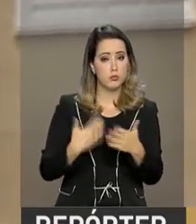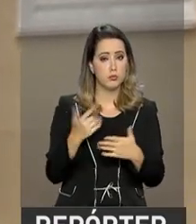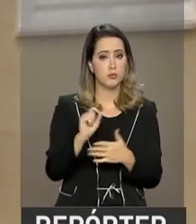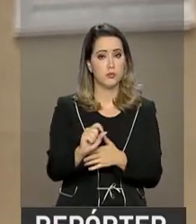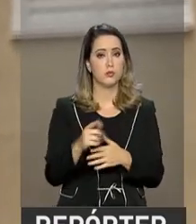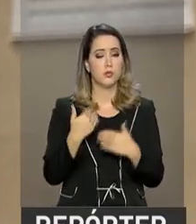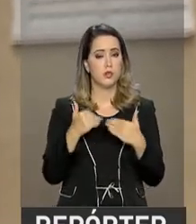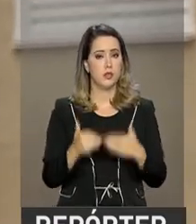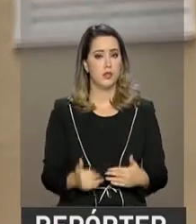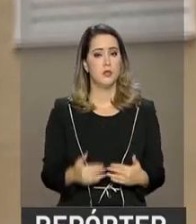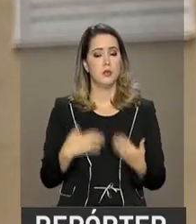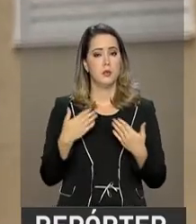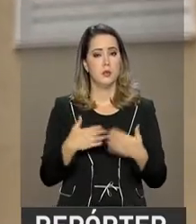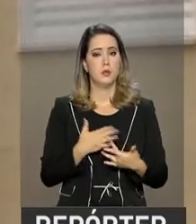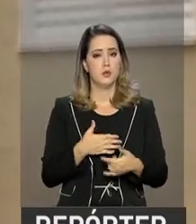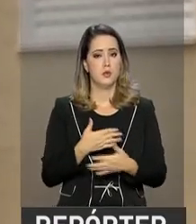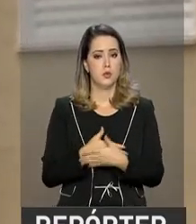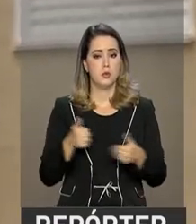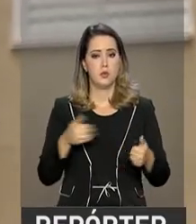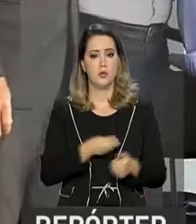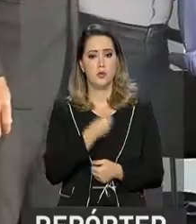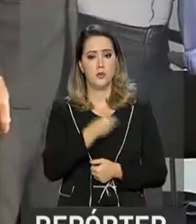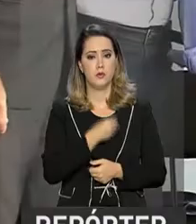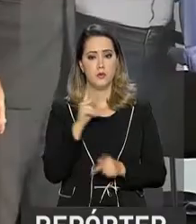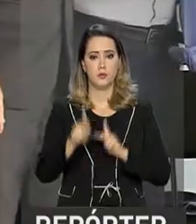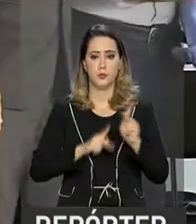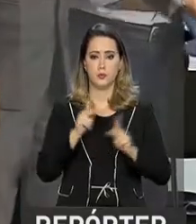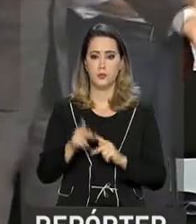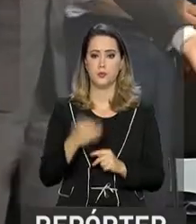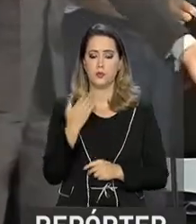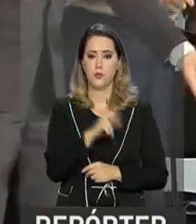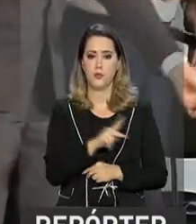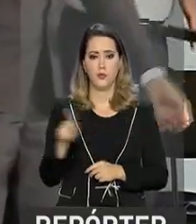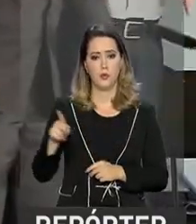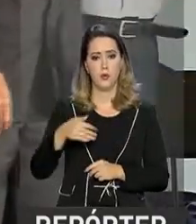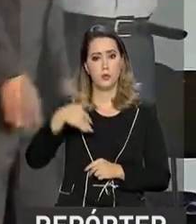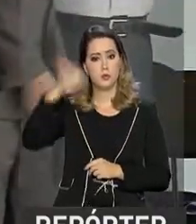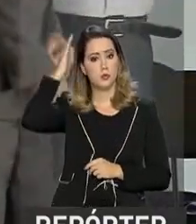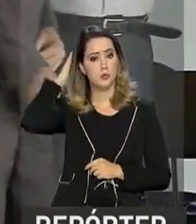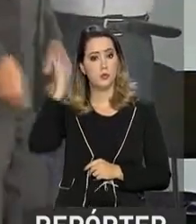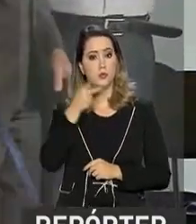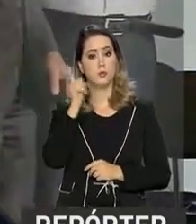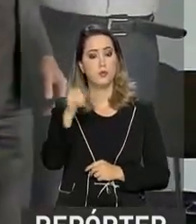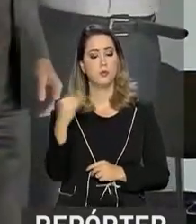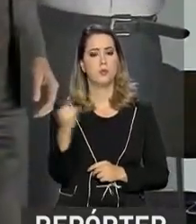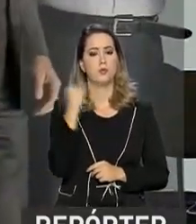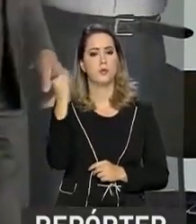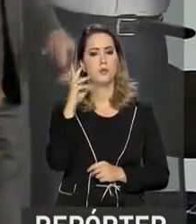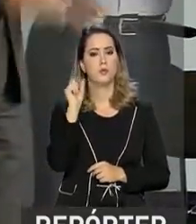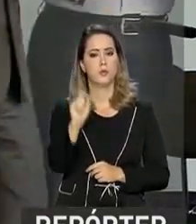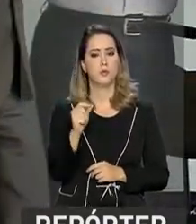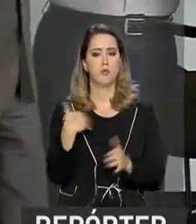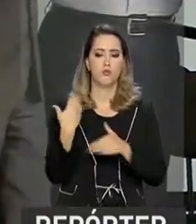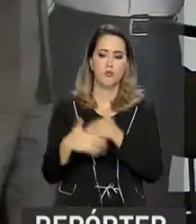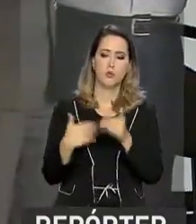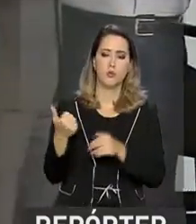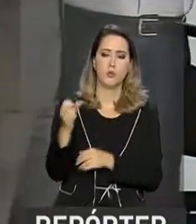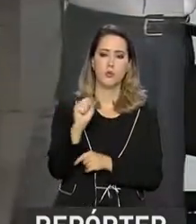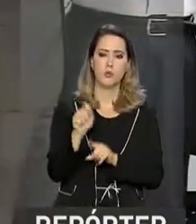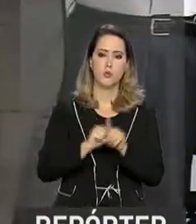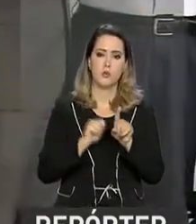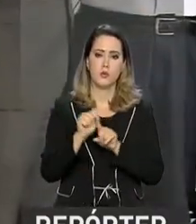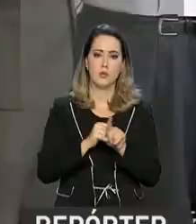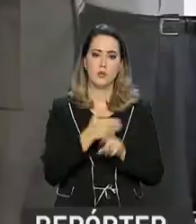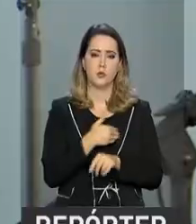presente melhorando a vida da população o presidente michel temer ressaltou o quanto foi feito nos últimos 18 meses